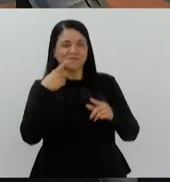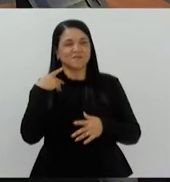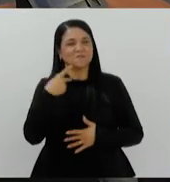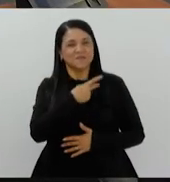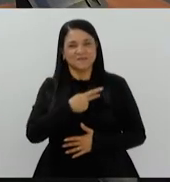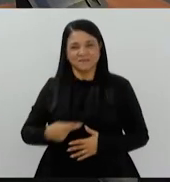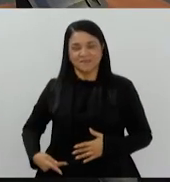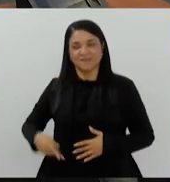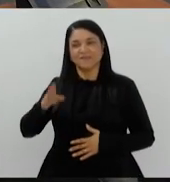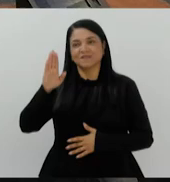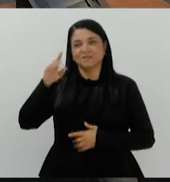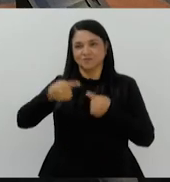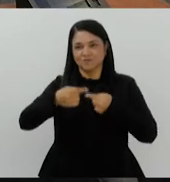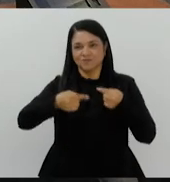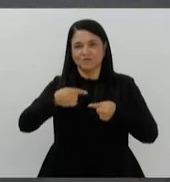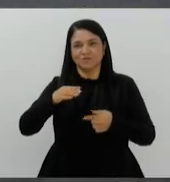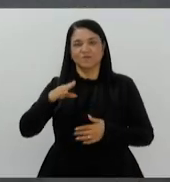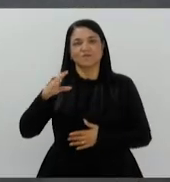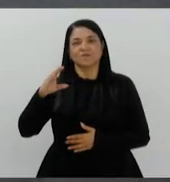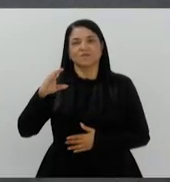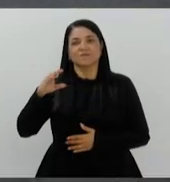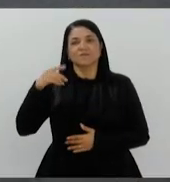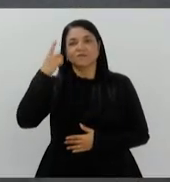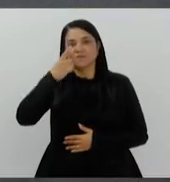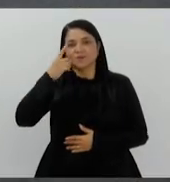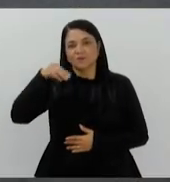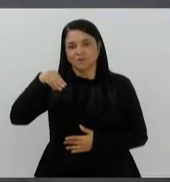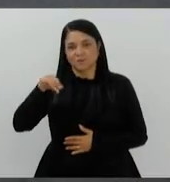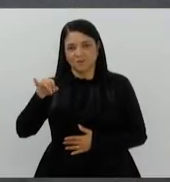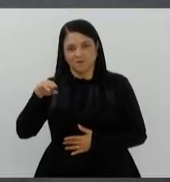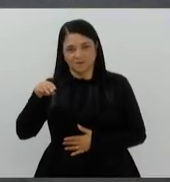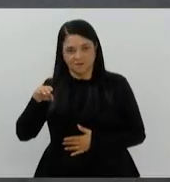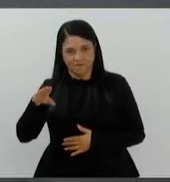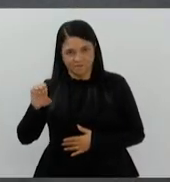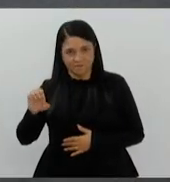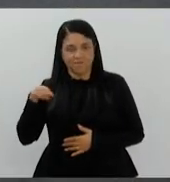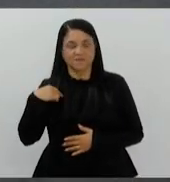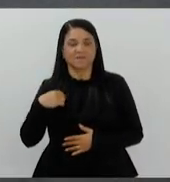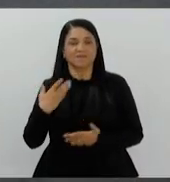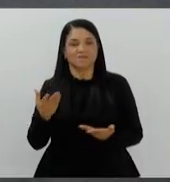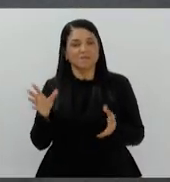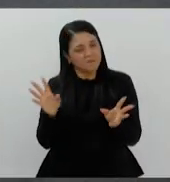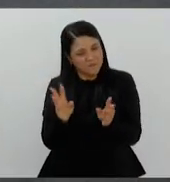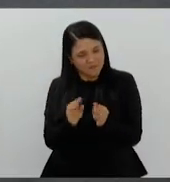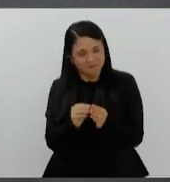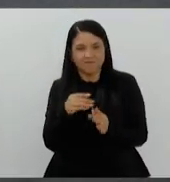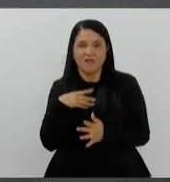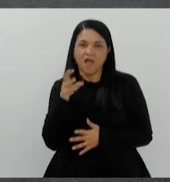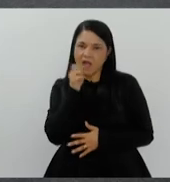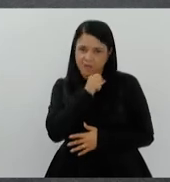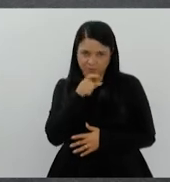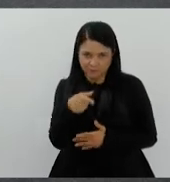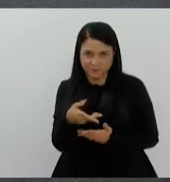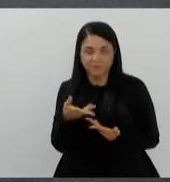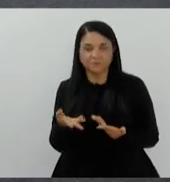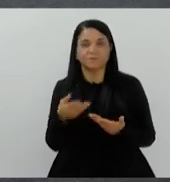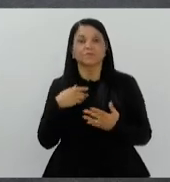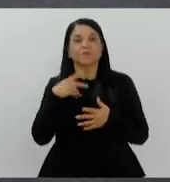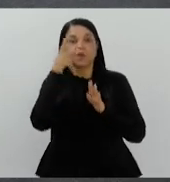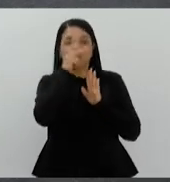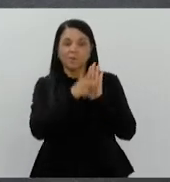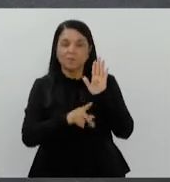discussão, deputado Carlos Mink. Serei breve e direto. O projeto do deputado